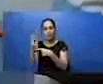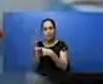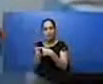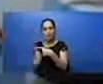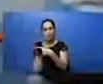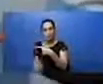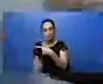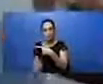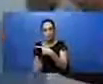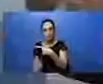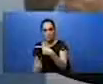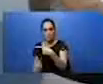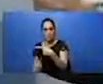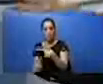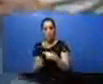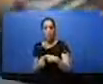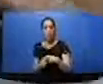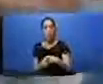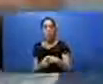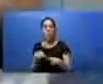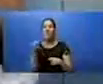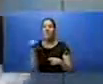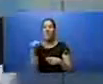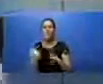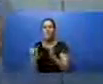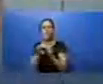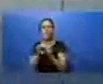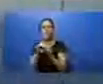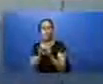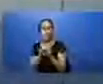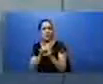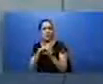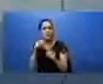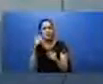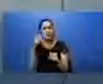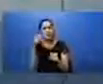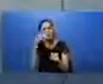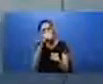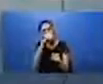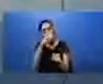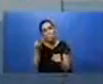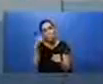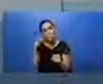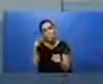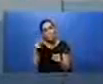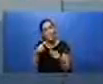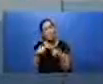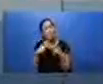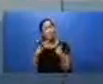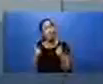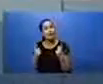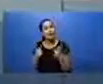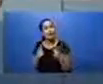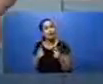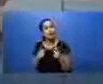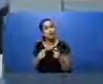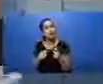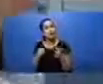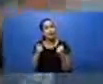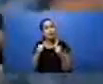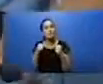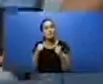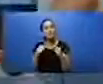Bom, esse exemplo aqui vai ficar difícil para vocês verem o padrão. Mas fica aqui, ó. Tenta